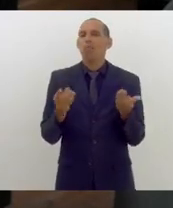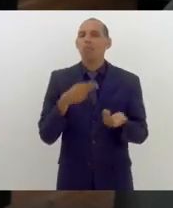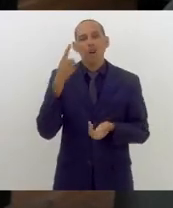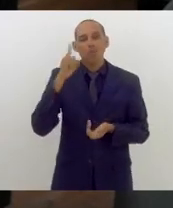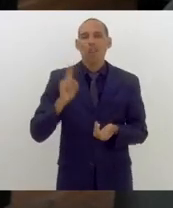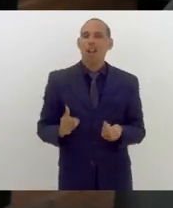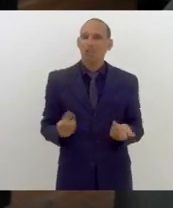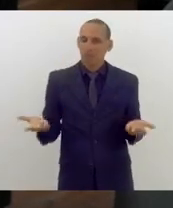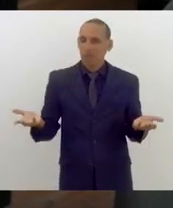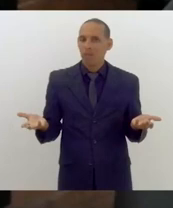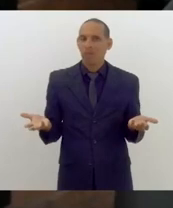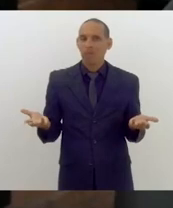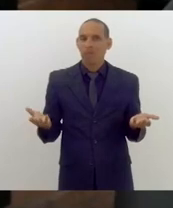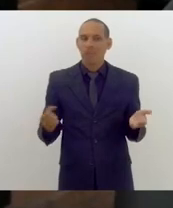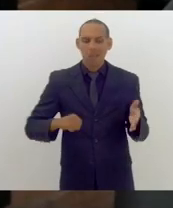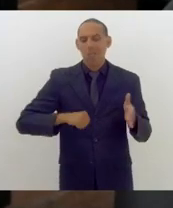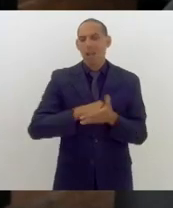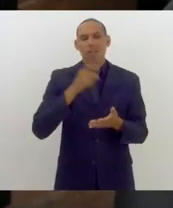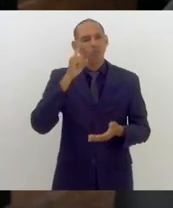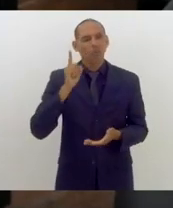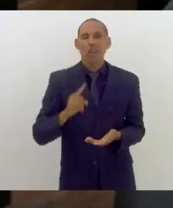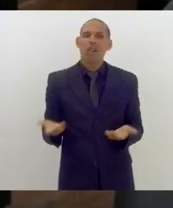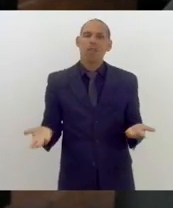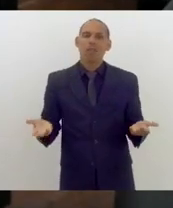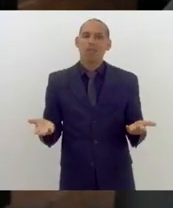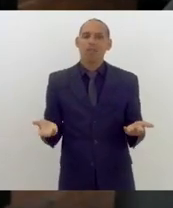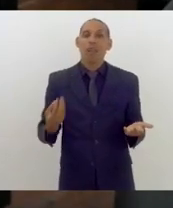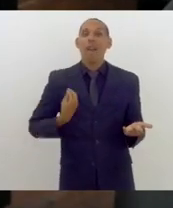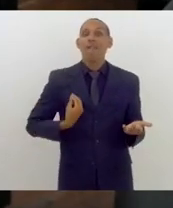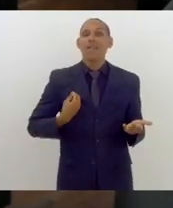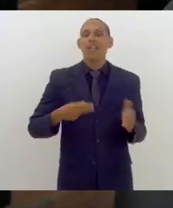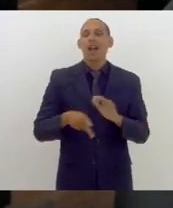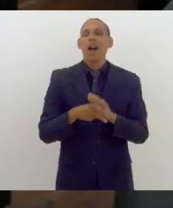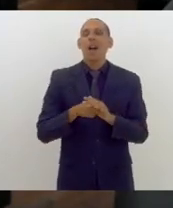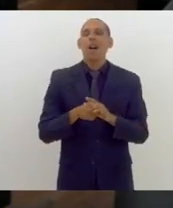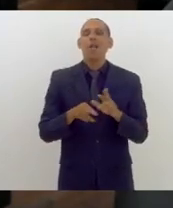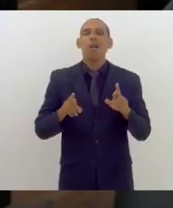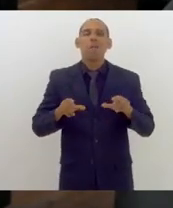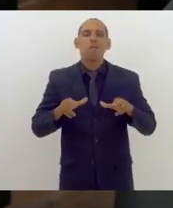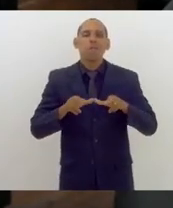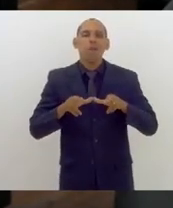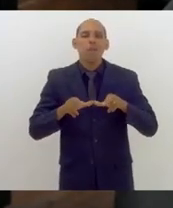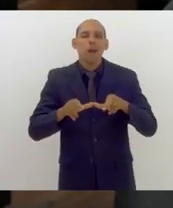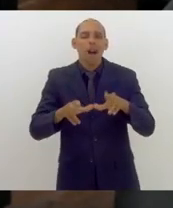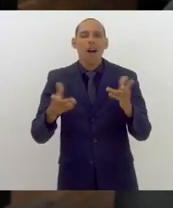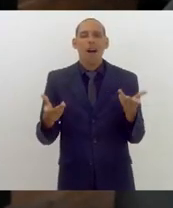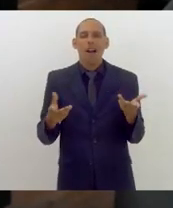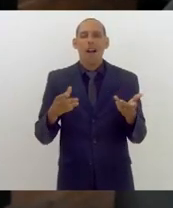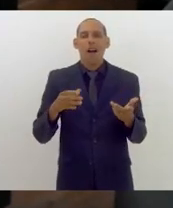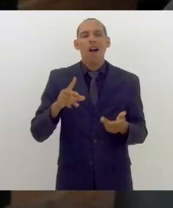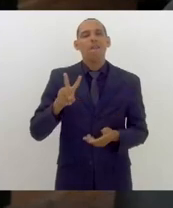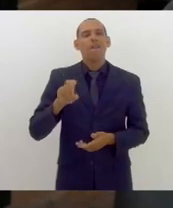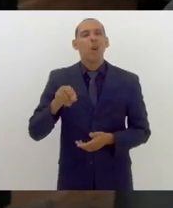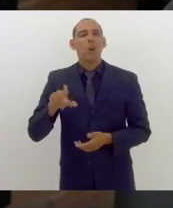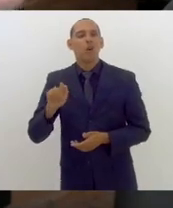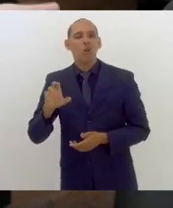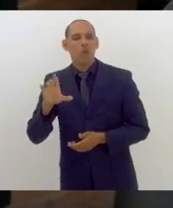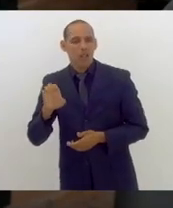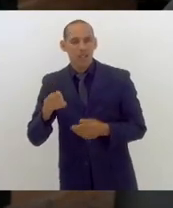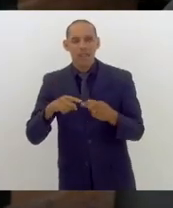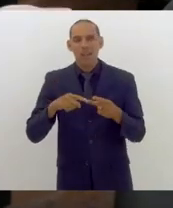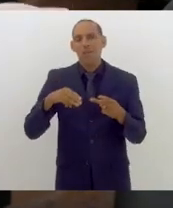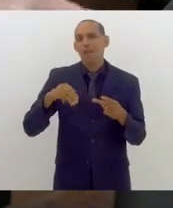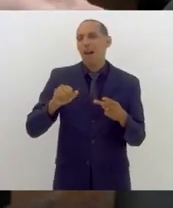né que vai estar impactado né Como que tá a vida dos caranguejos dos vôngoles né e dos Mariscos ali Sem